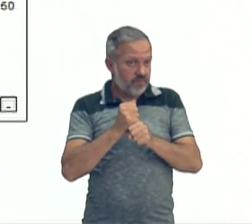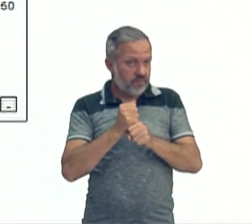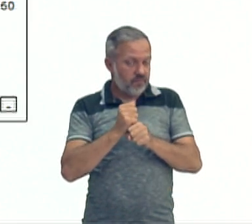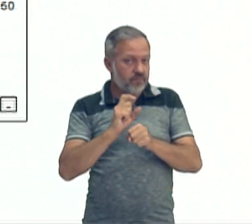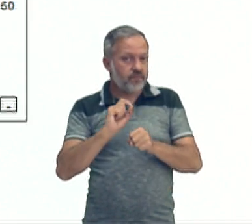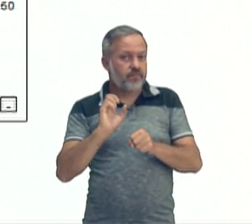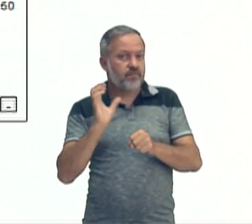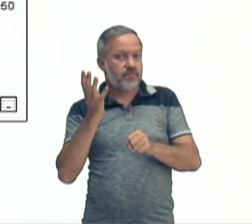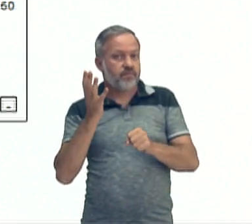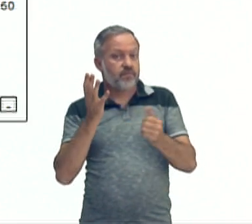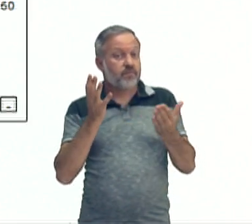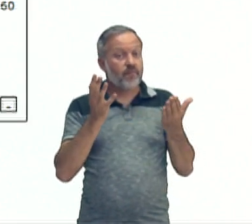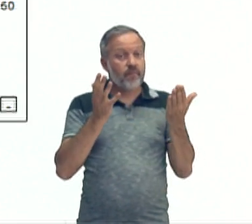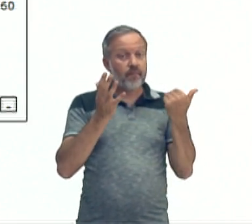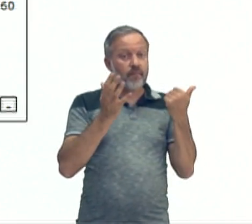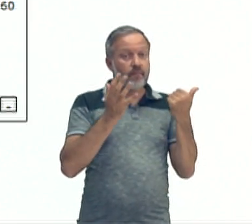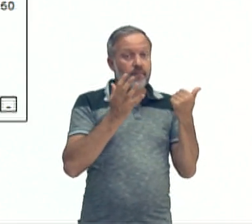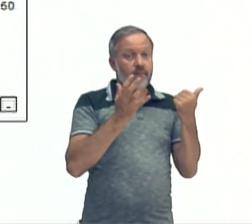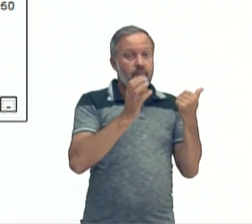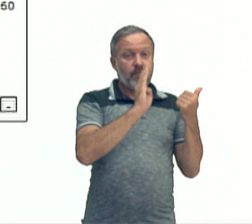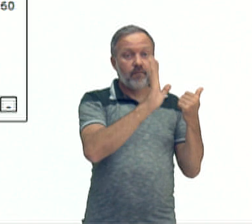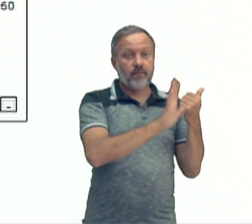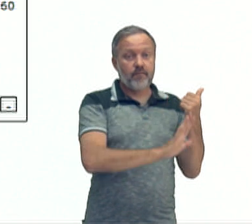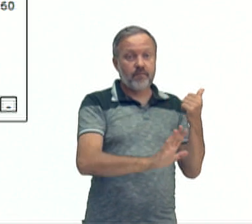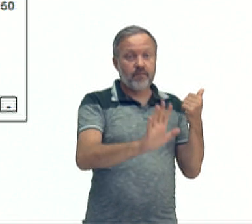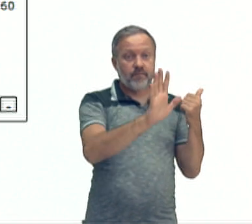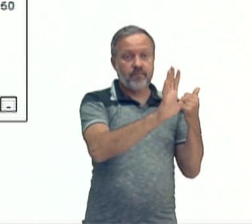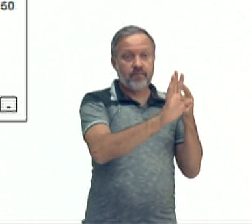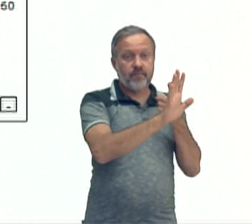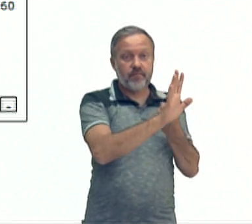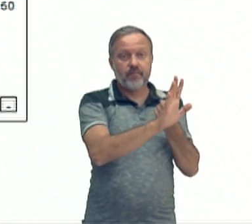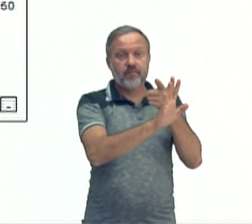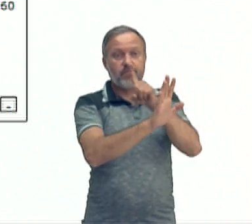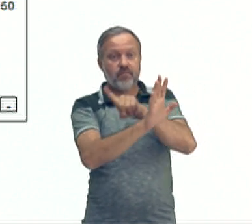mapa anterior? Olha lá, este mapa.